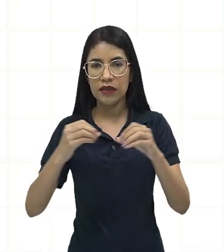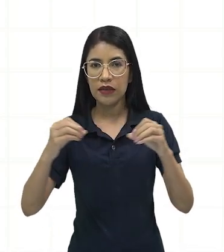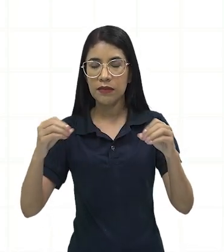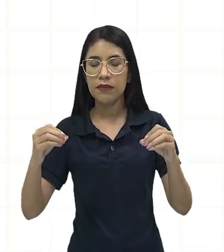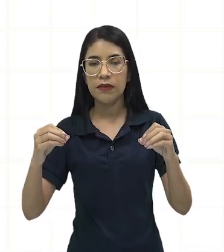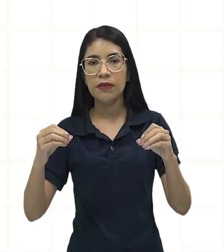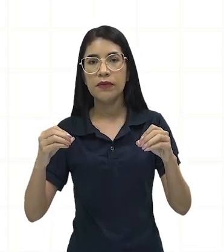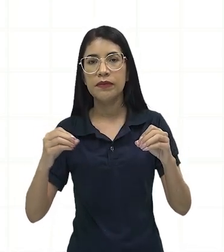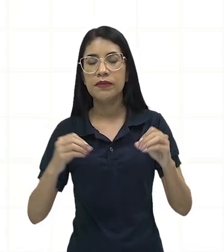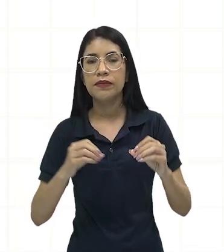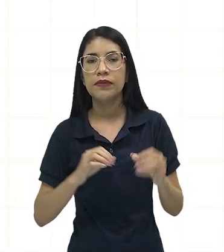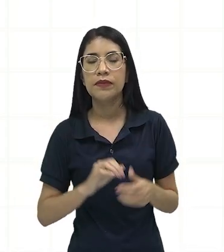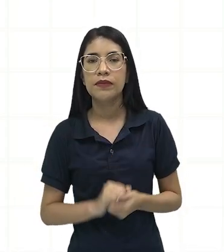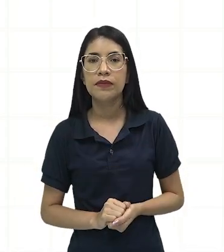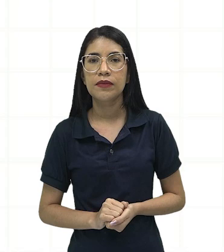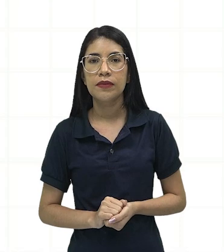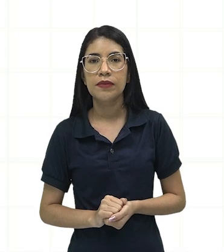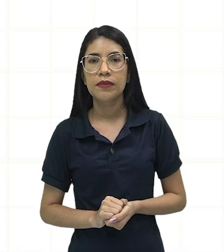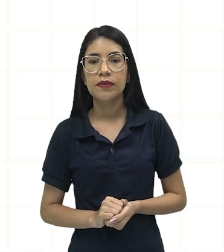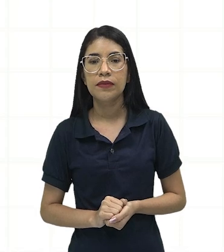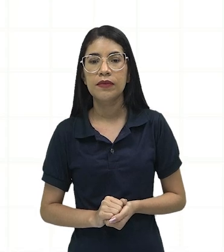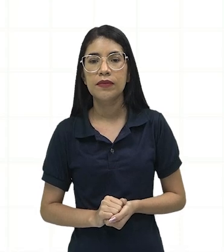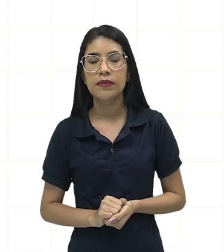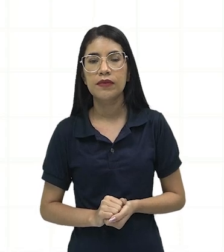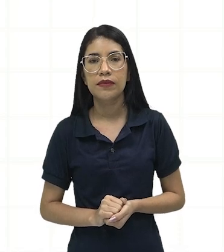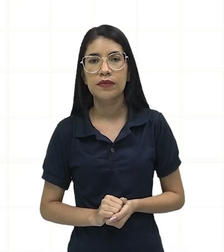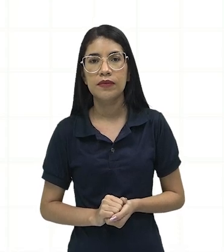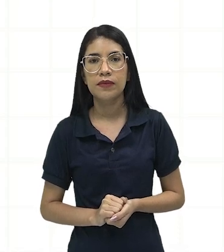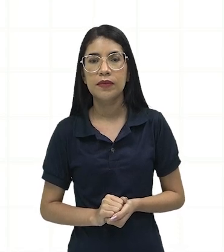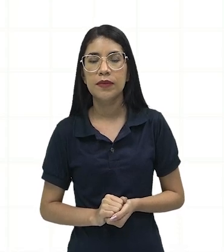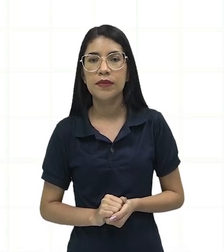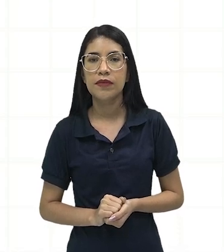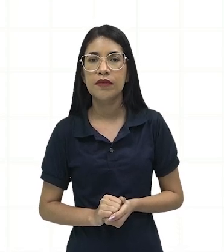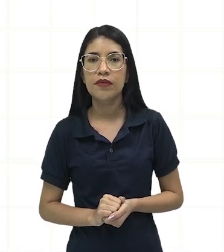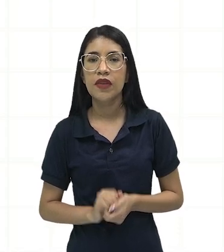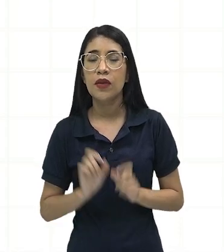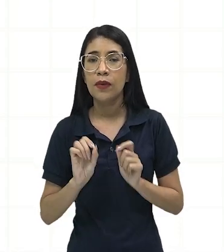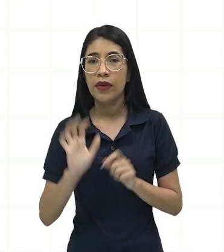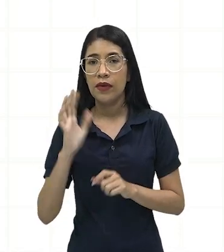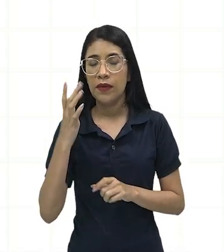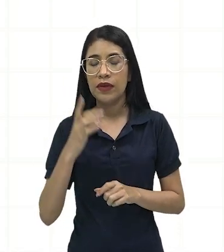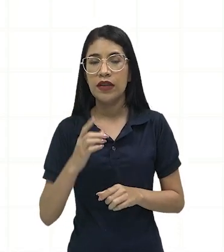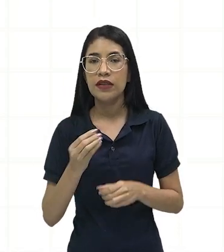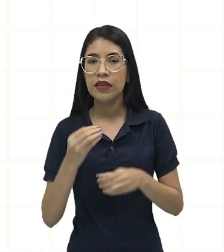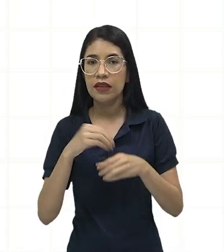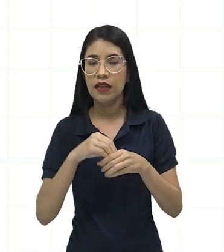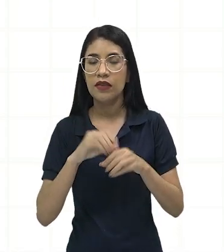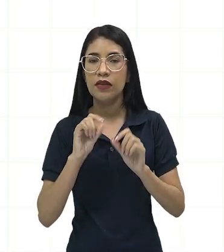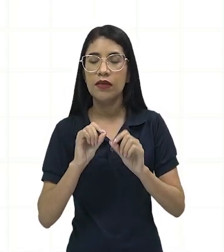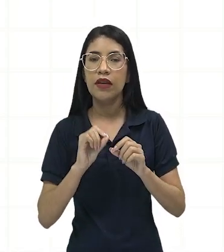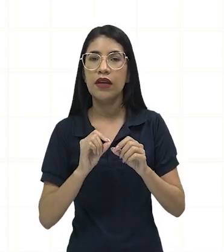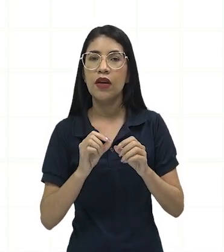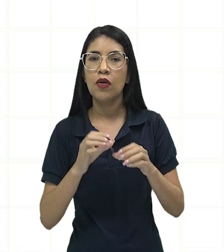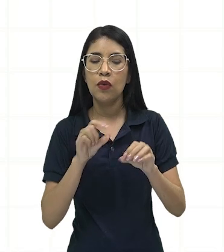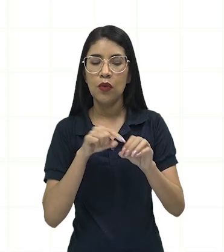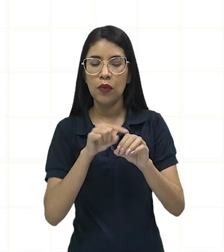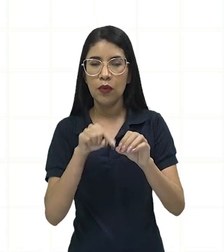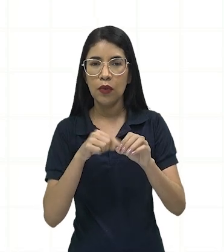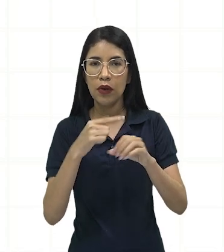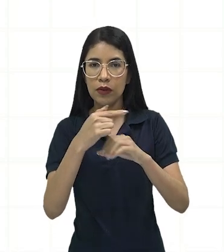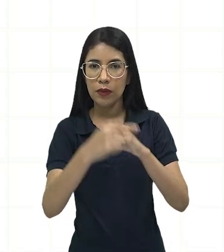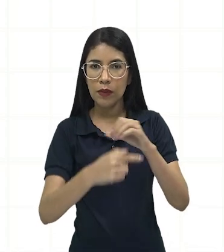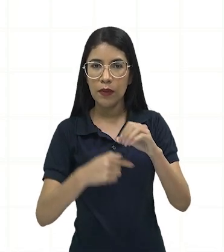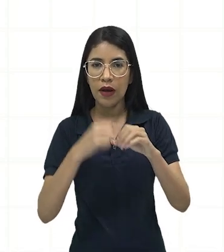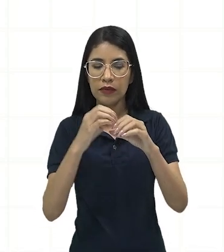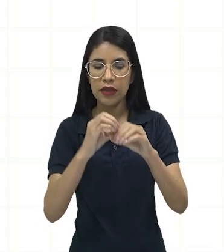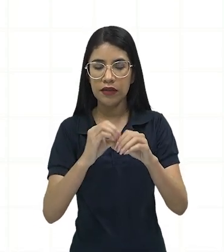uma separação, vamos corrigir aqui, há uma separação do núcleo que gera uma